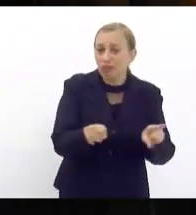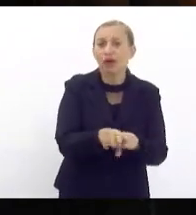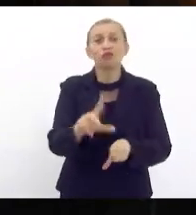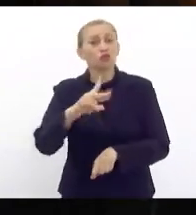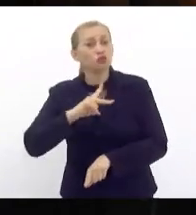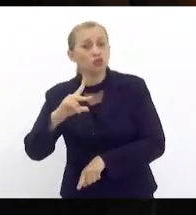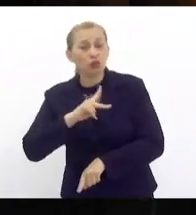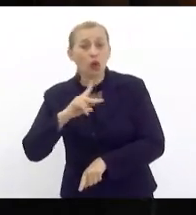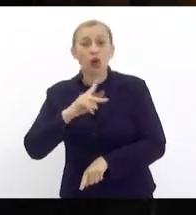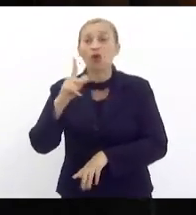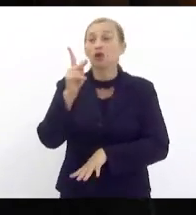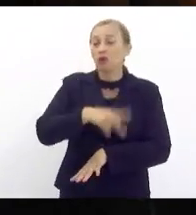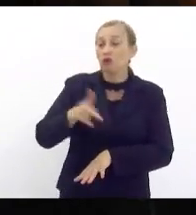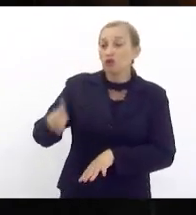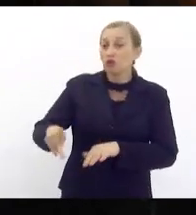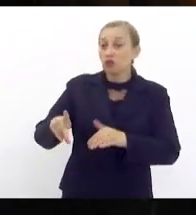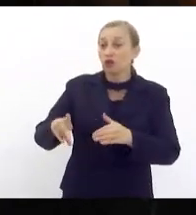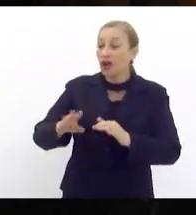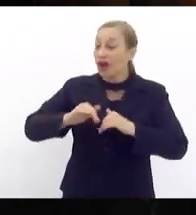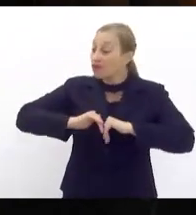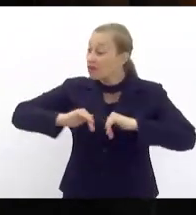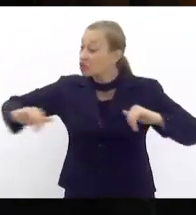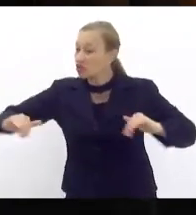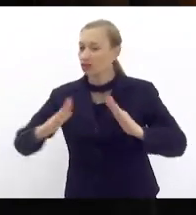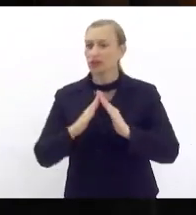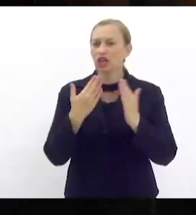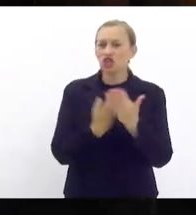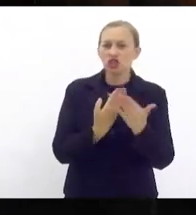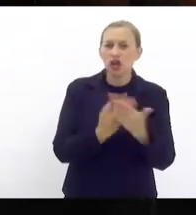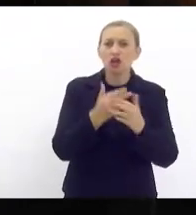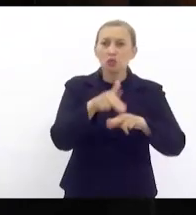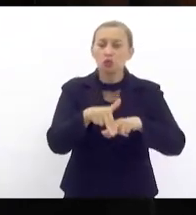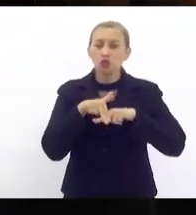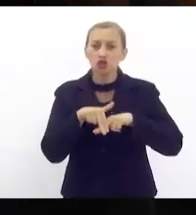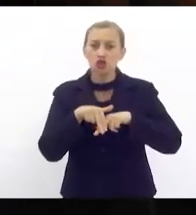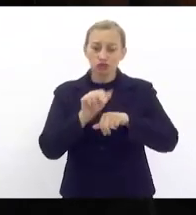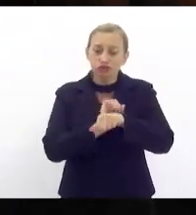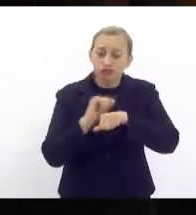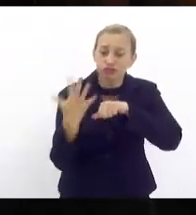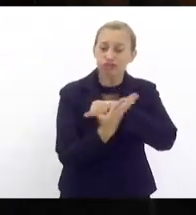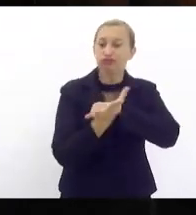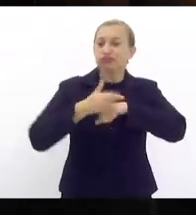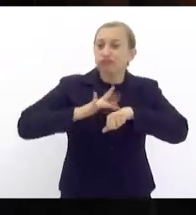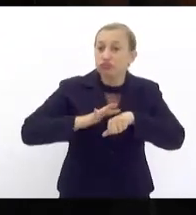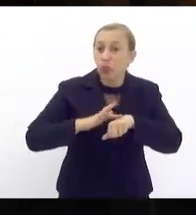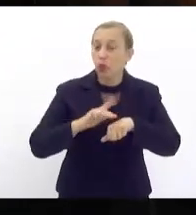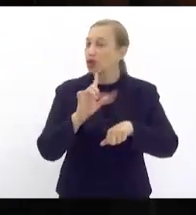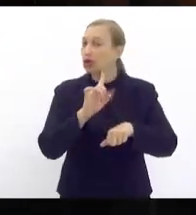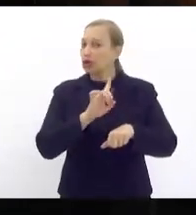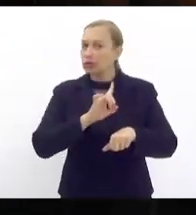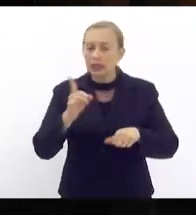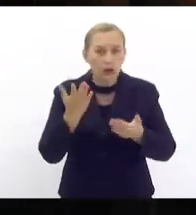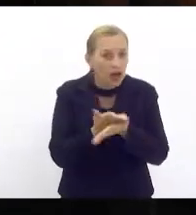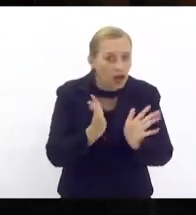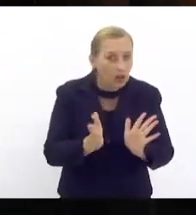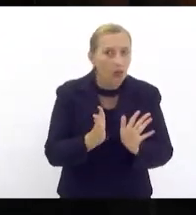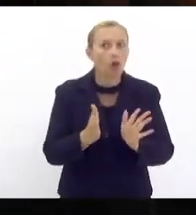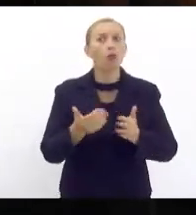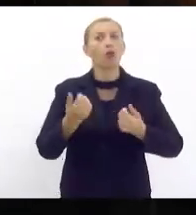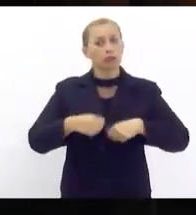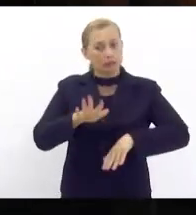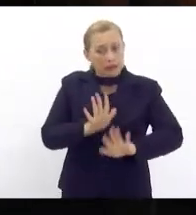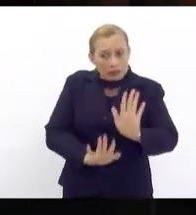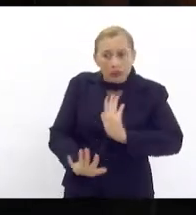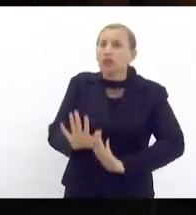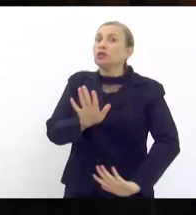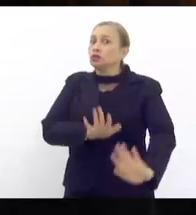fora da escola diante de uma doença covid-19 que ainda não passou a gente ainda precisa se